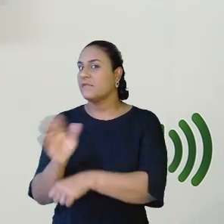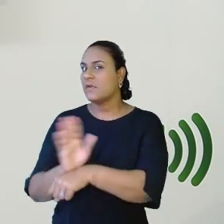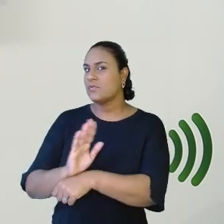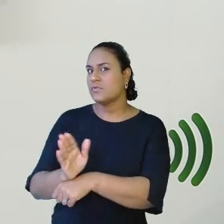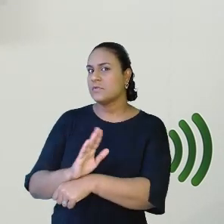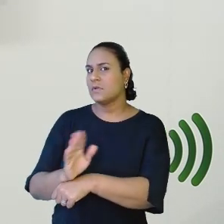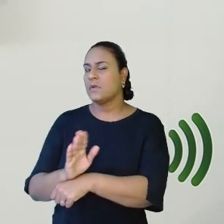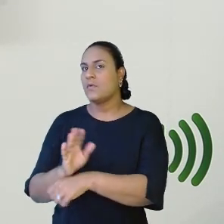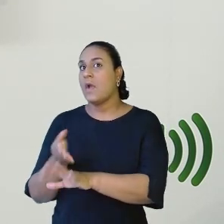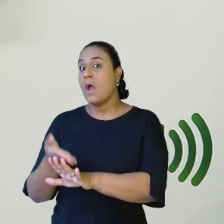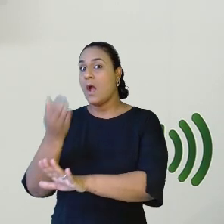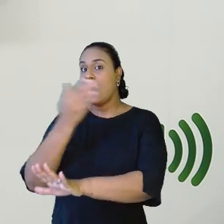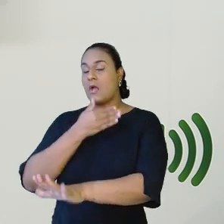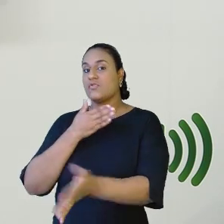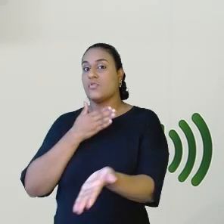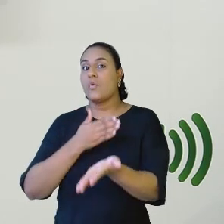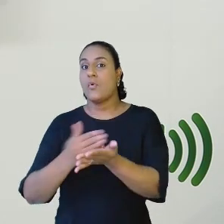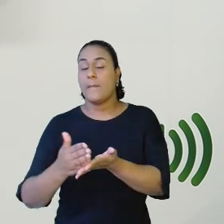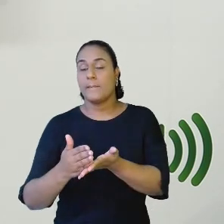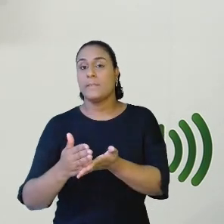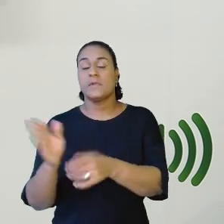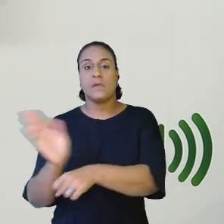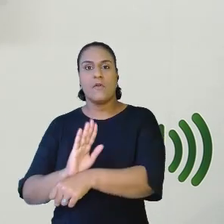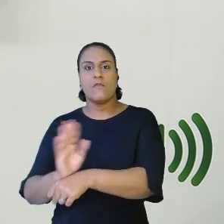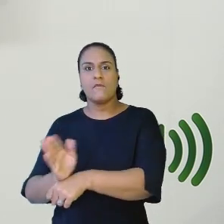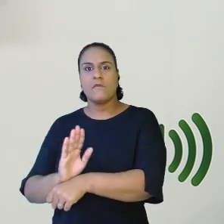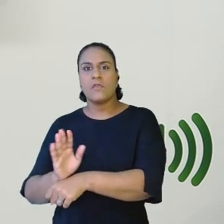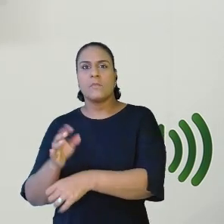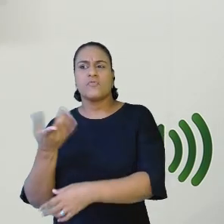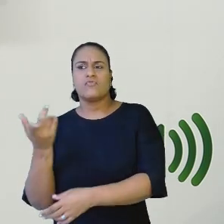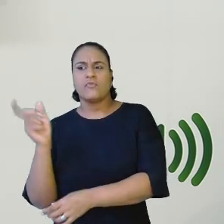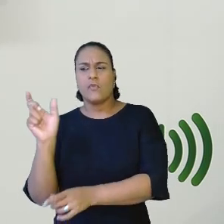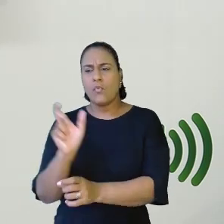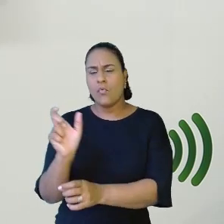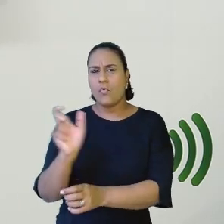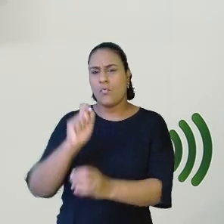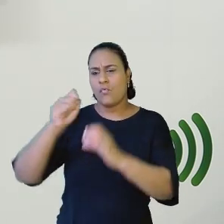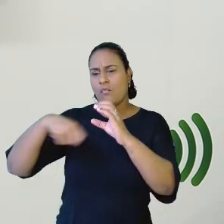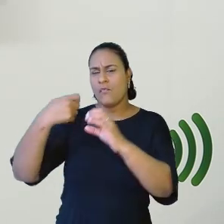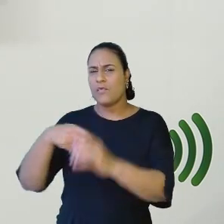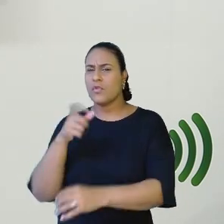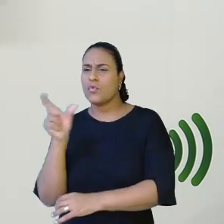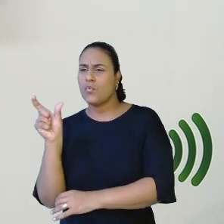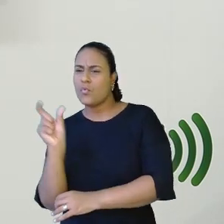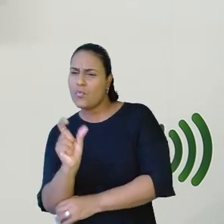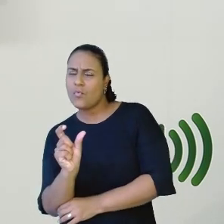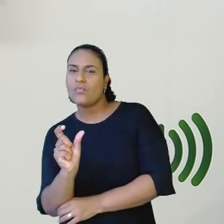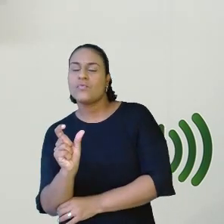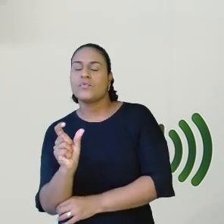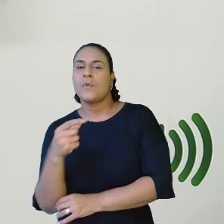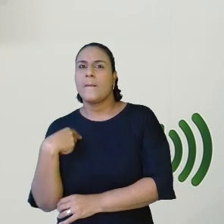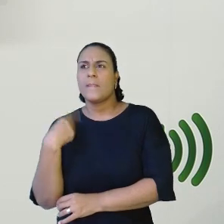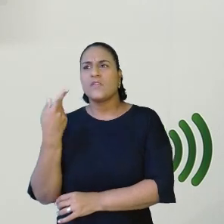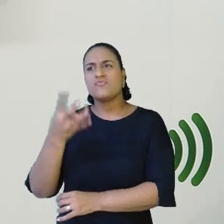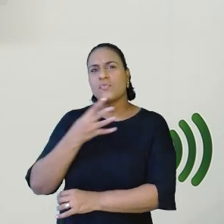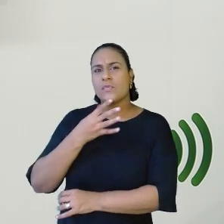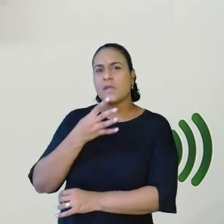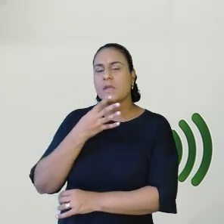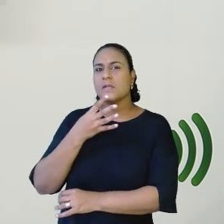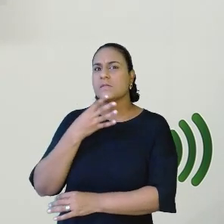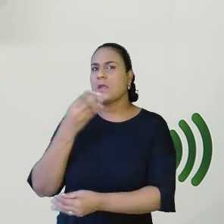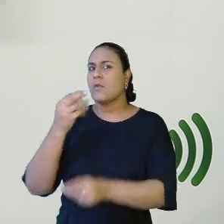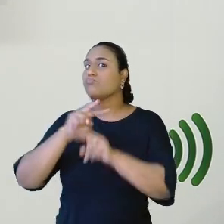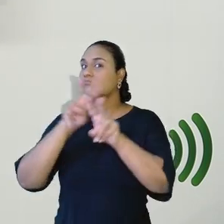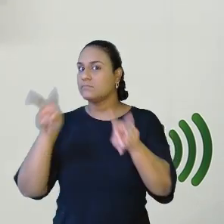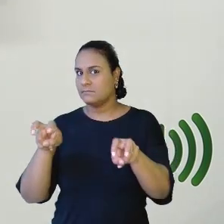pedacinho antes, que é o trailer. A gente conhece, para conhecer a história, para sentir um gostinho, uma vontade. Mas trailer honesto, do que se